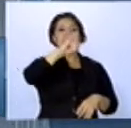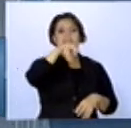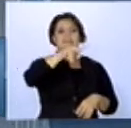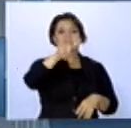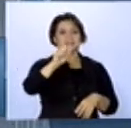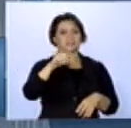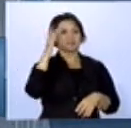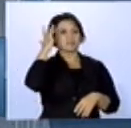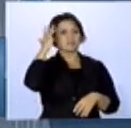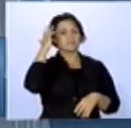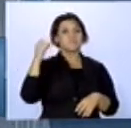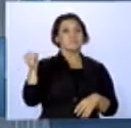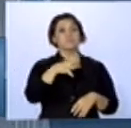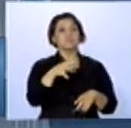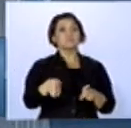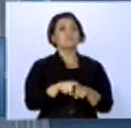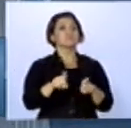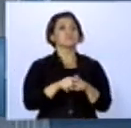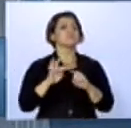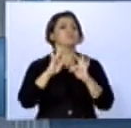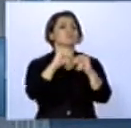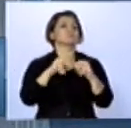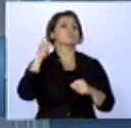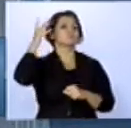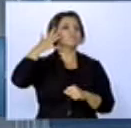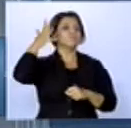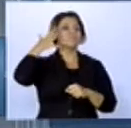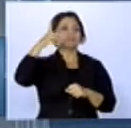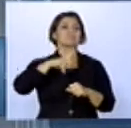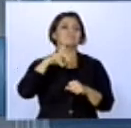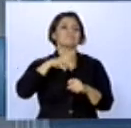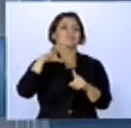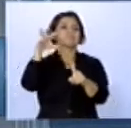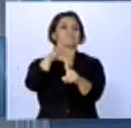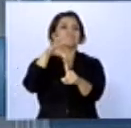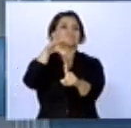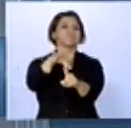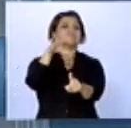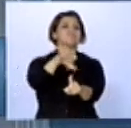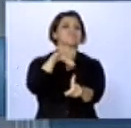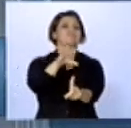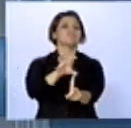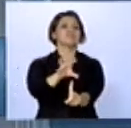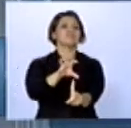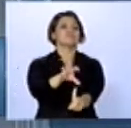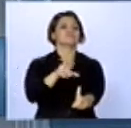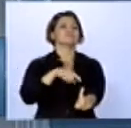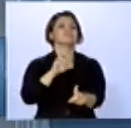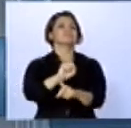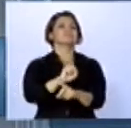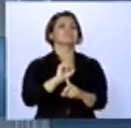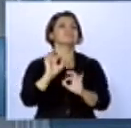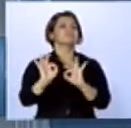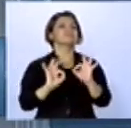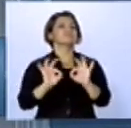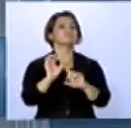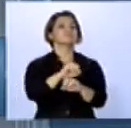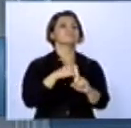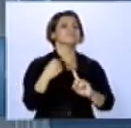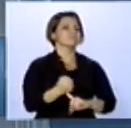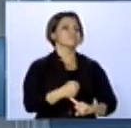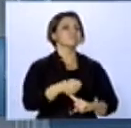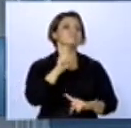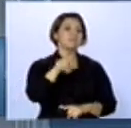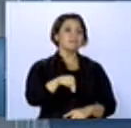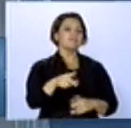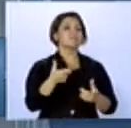todo o poder político Na verdade ele vai ser influenciado pelas estruturas sociais que estão por trás daquela sociedade